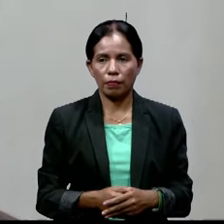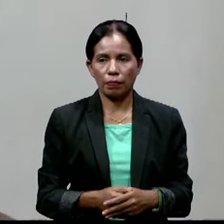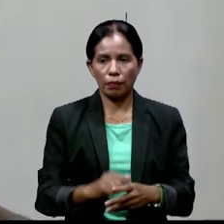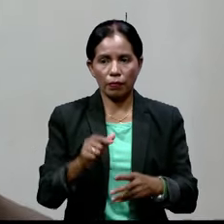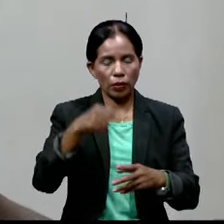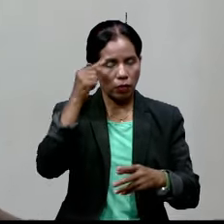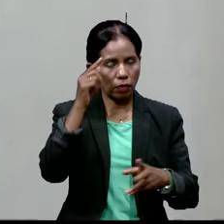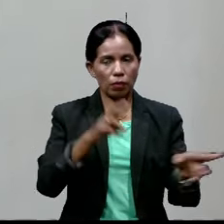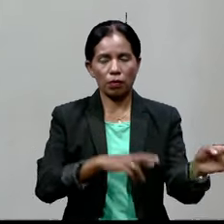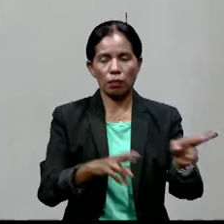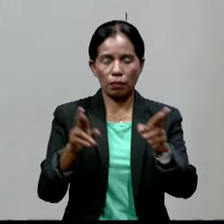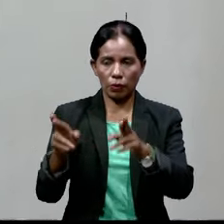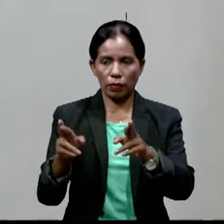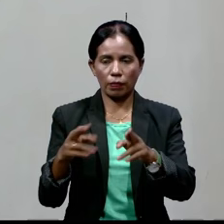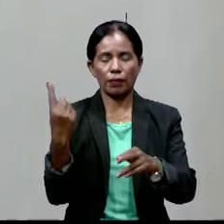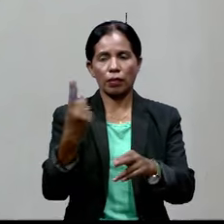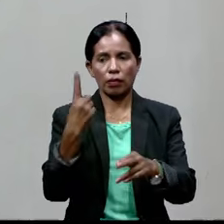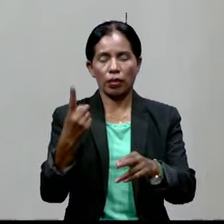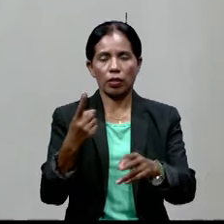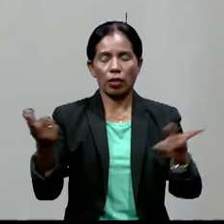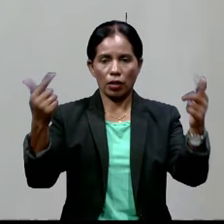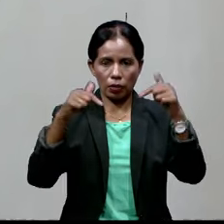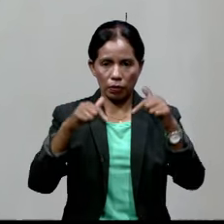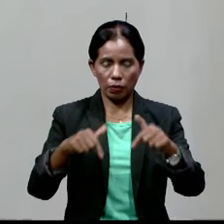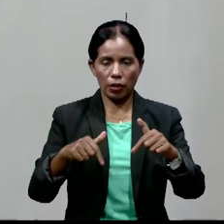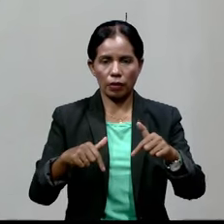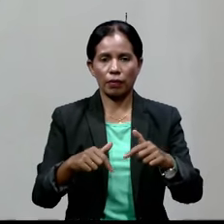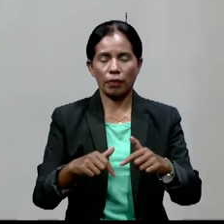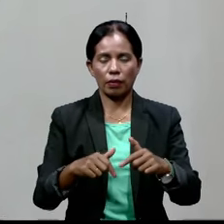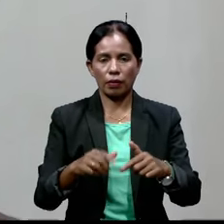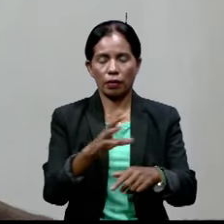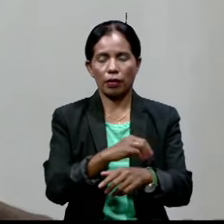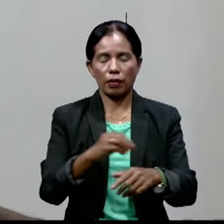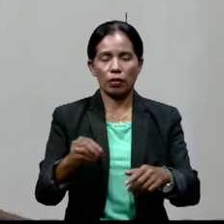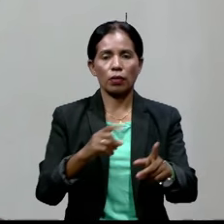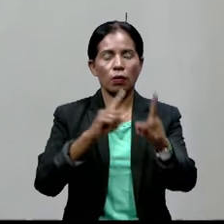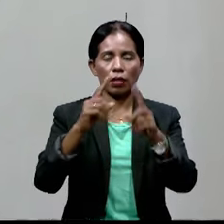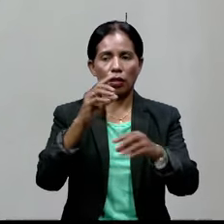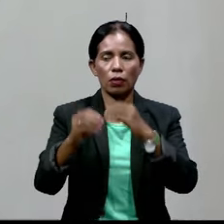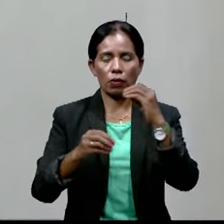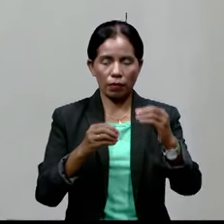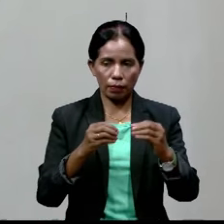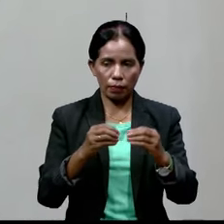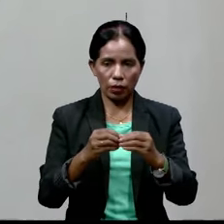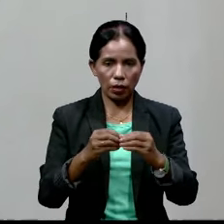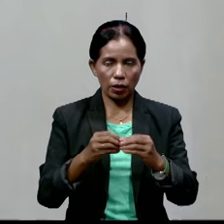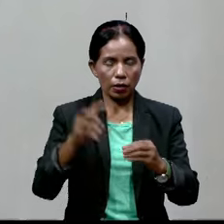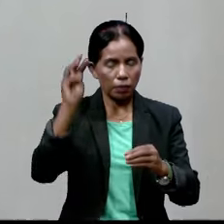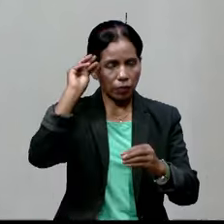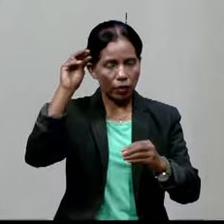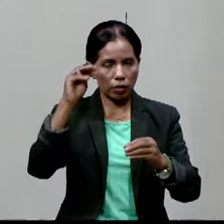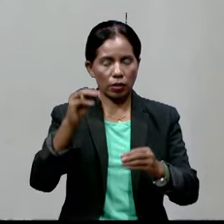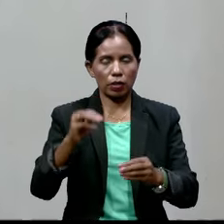governo pronto. Não fatem a tomar explica quando a questão